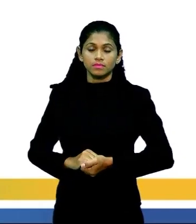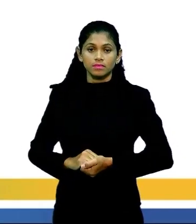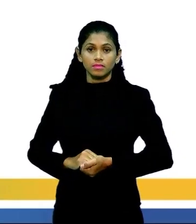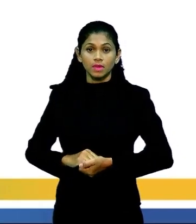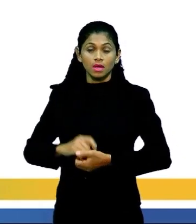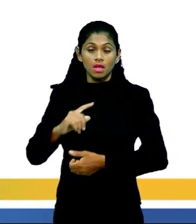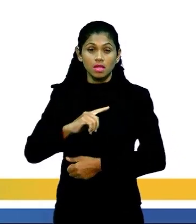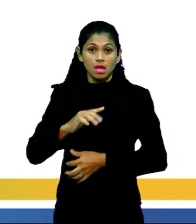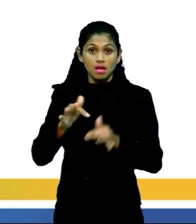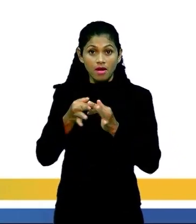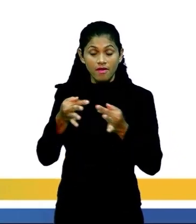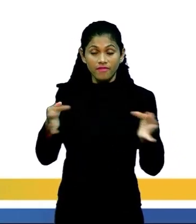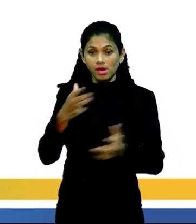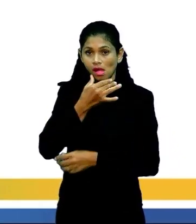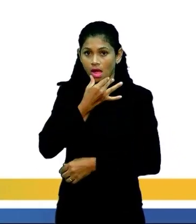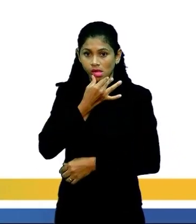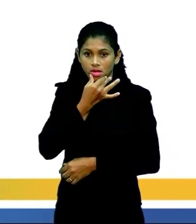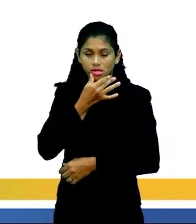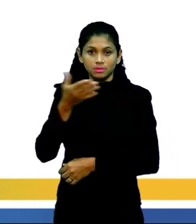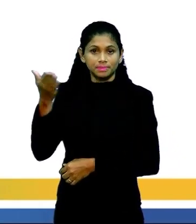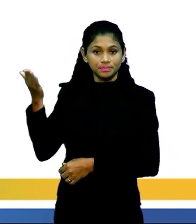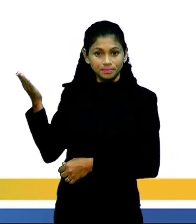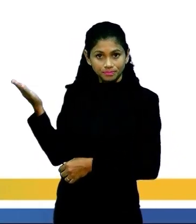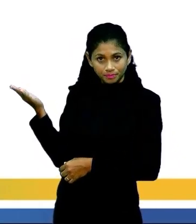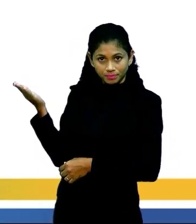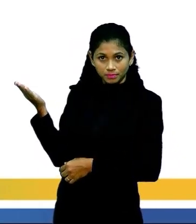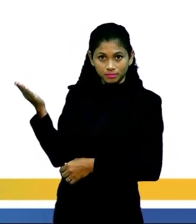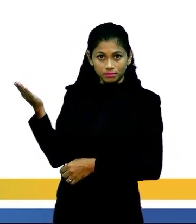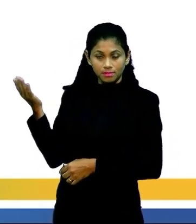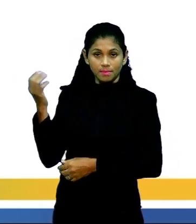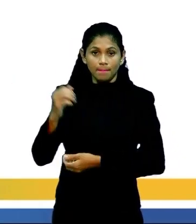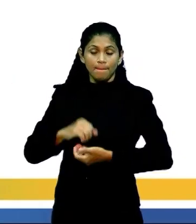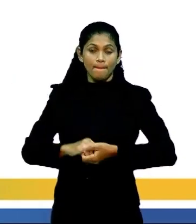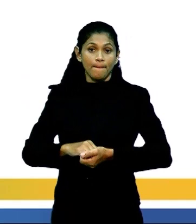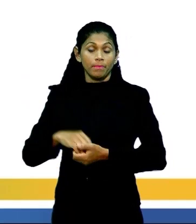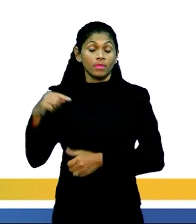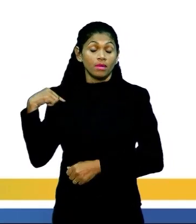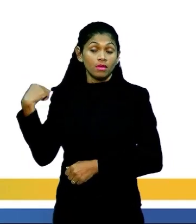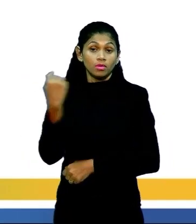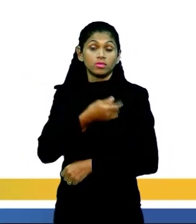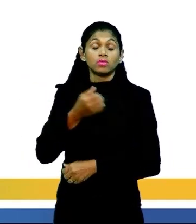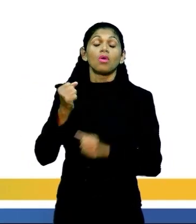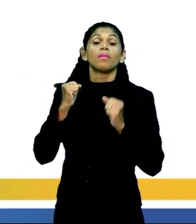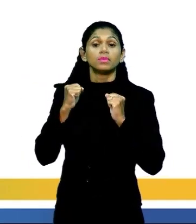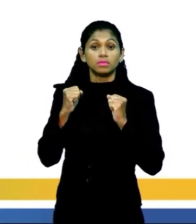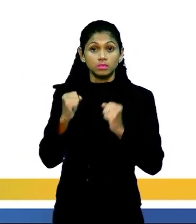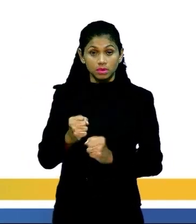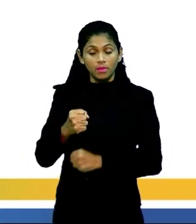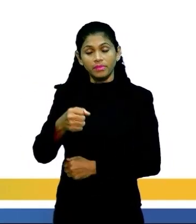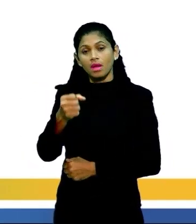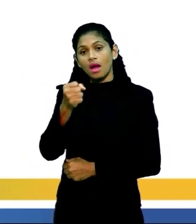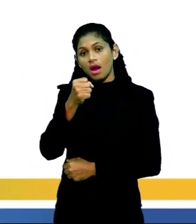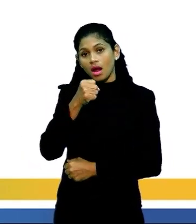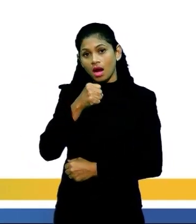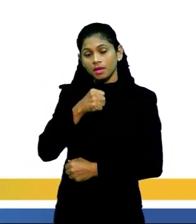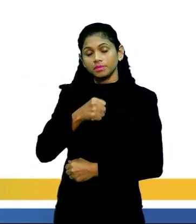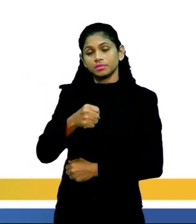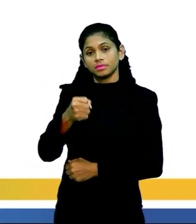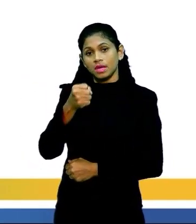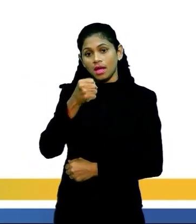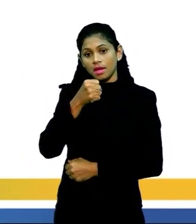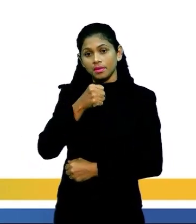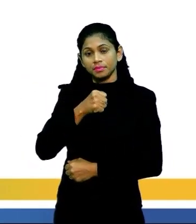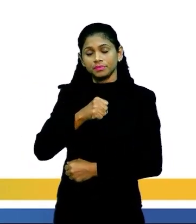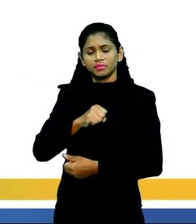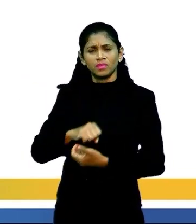a frase em inglês: We can have some ice cream. Nós podemos tomar sorvete. What do you